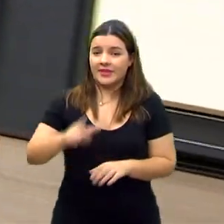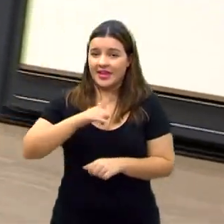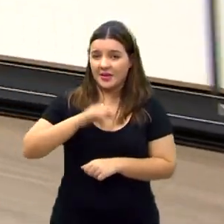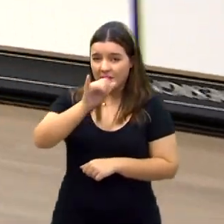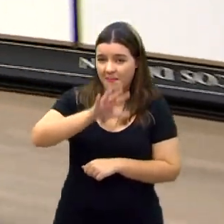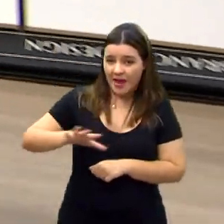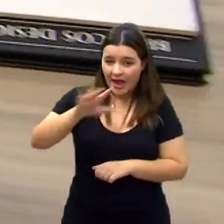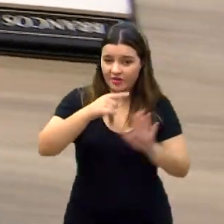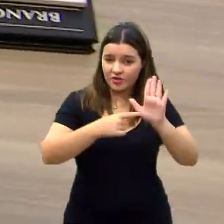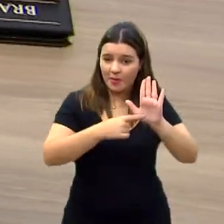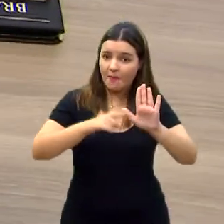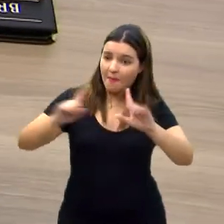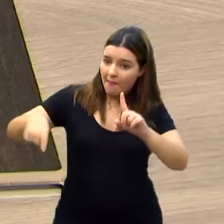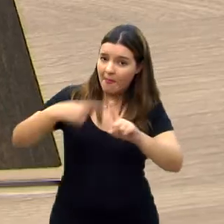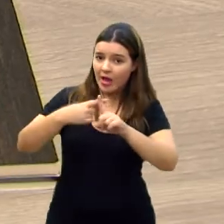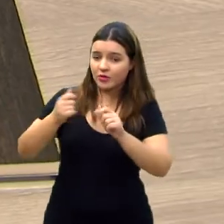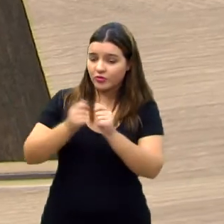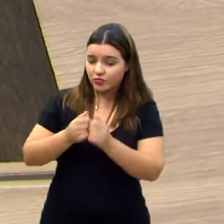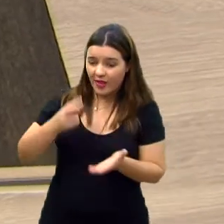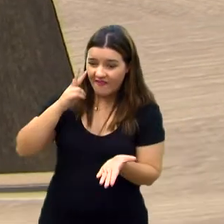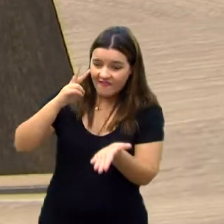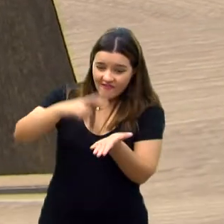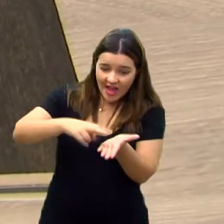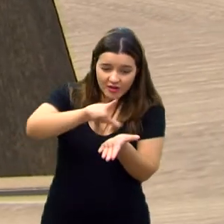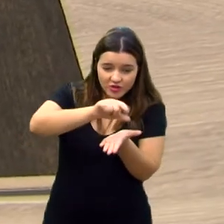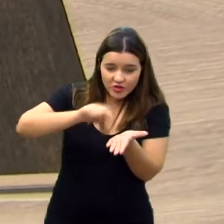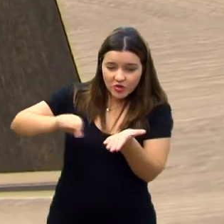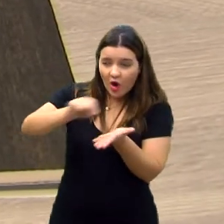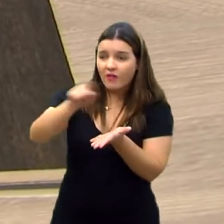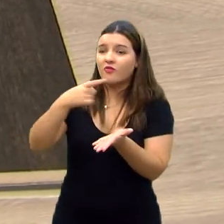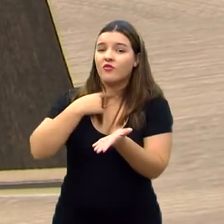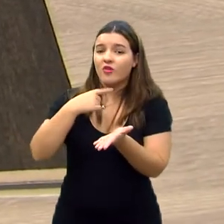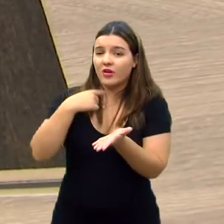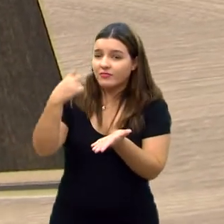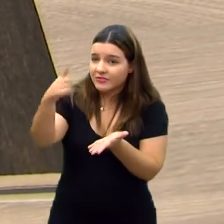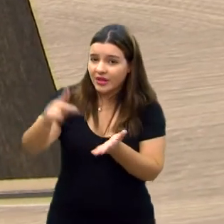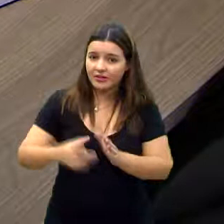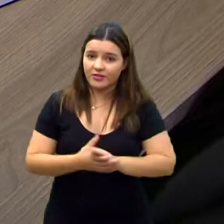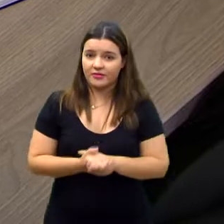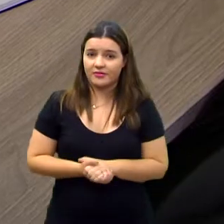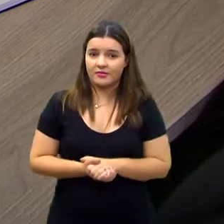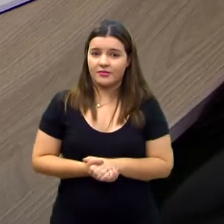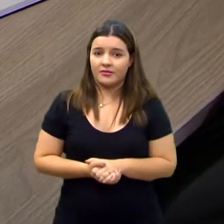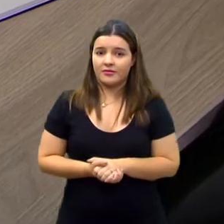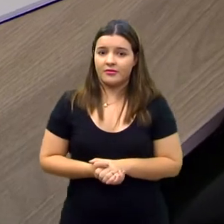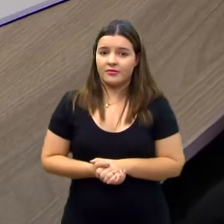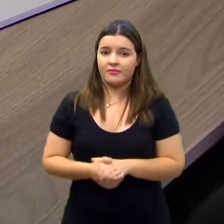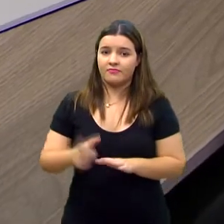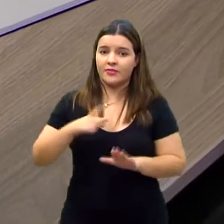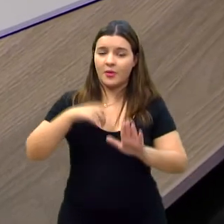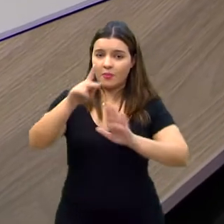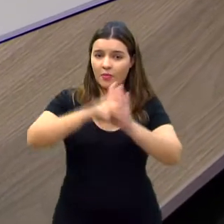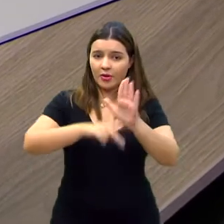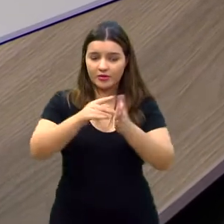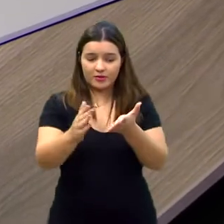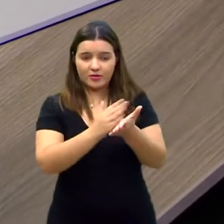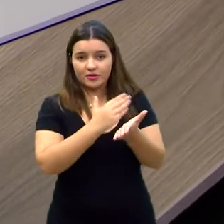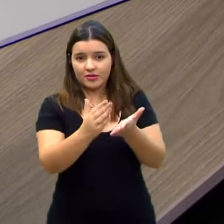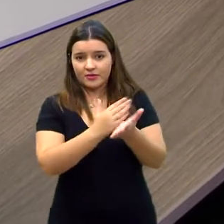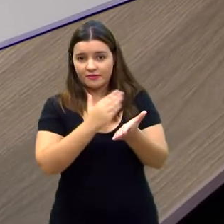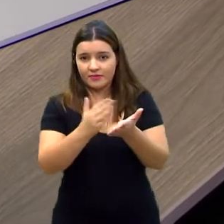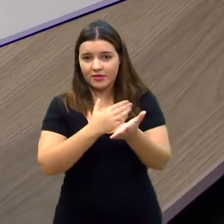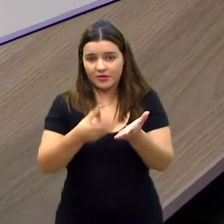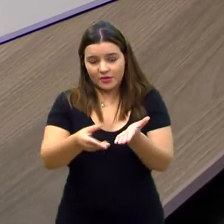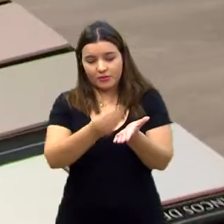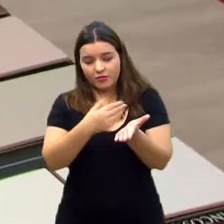cores junto com as imagens a gente apresenta esses materiais nós apresentamos podemos projetos que eles acabam